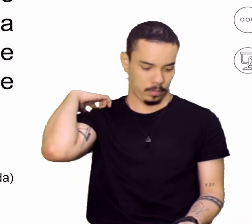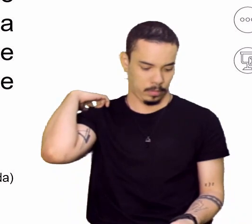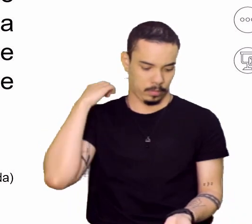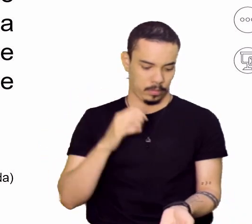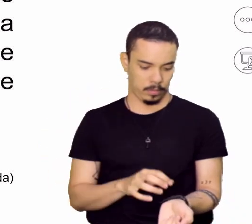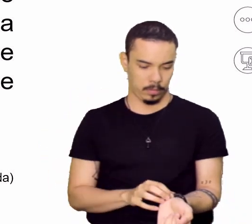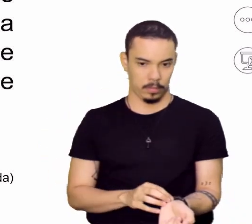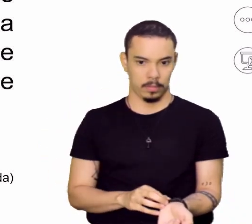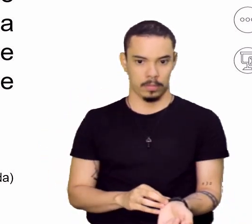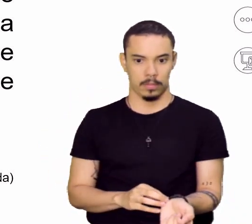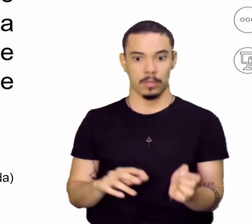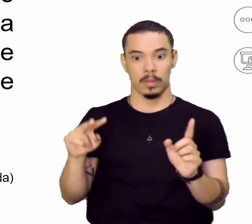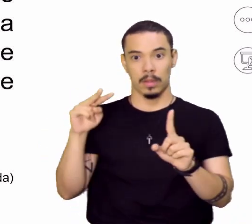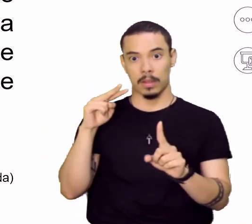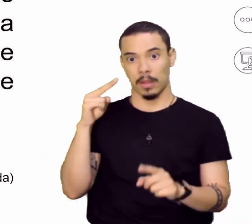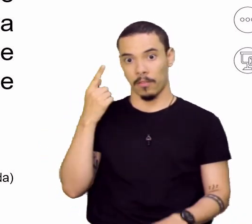visão,